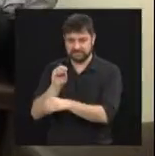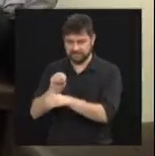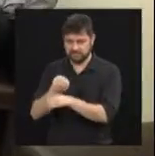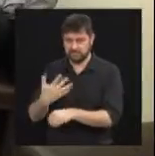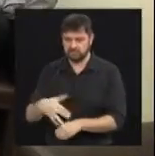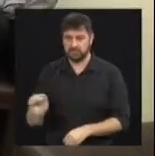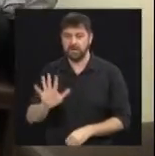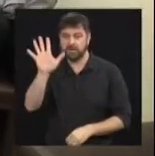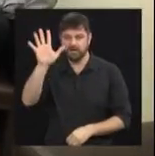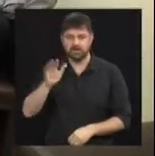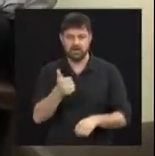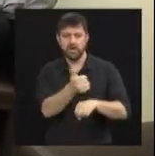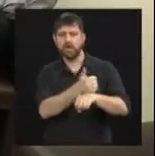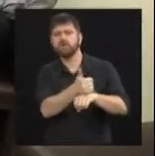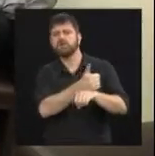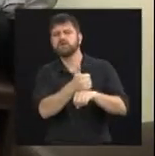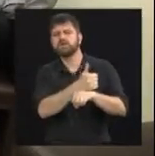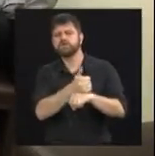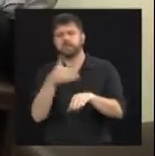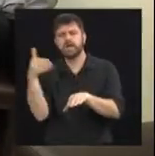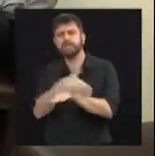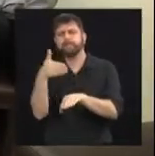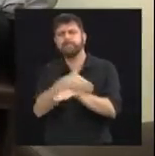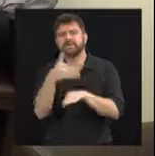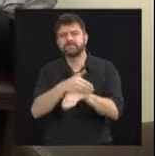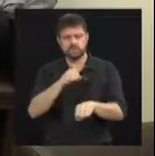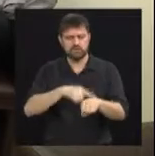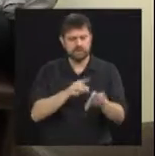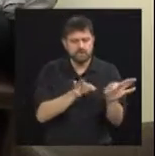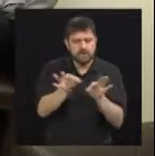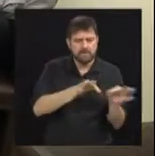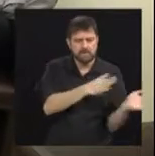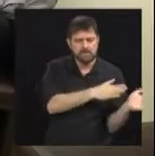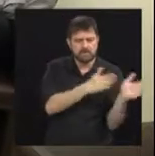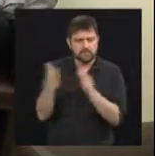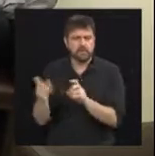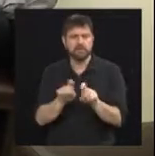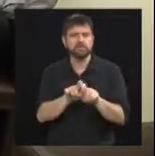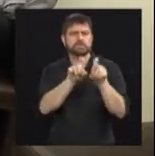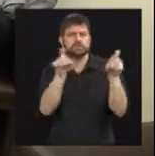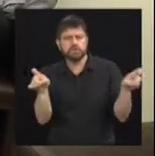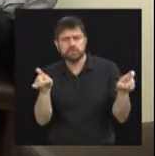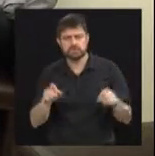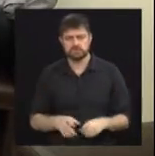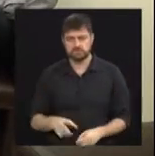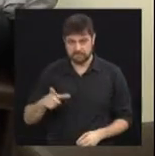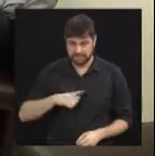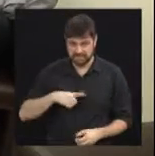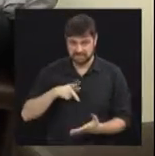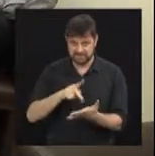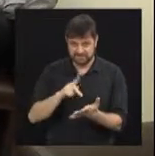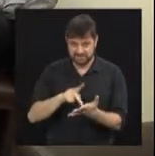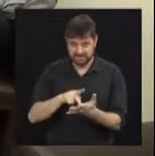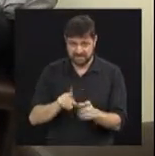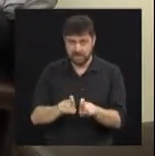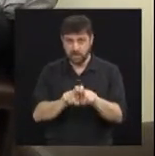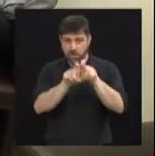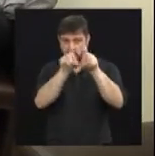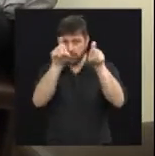do tratamento. E quantos profissionais são envolvidos nesse processo? É só o ginecologista? Sim, na verdade